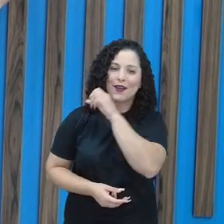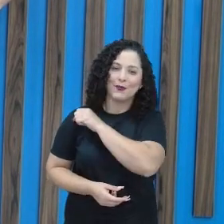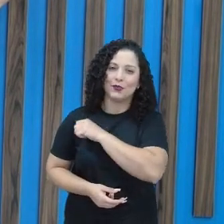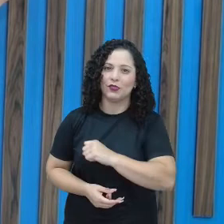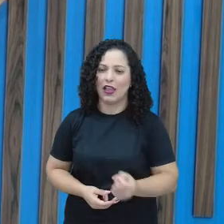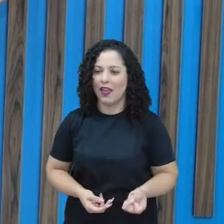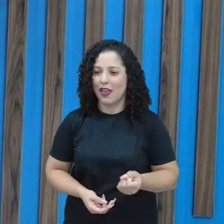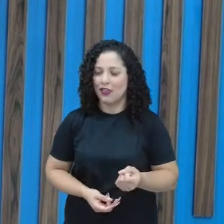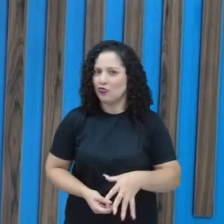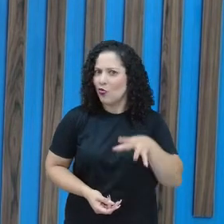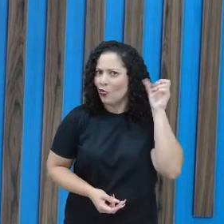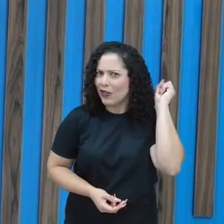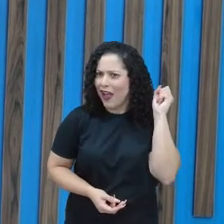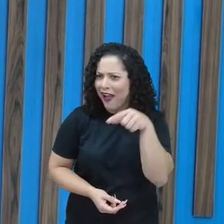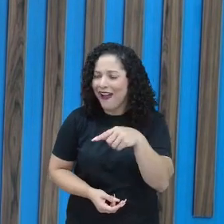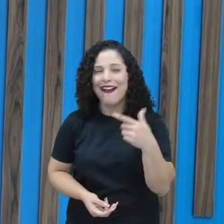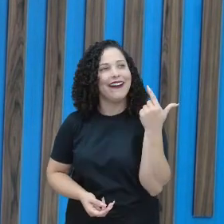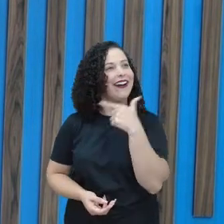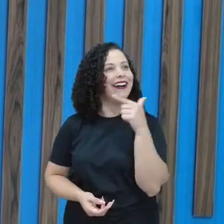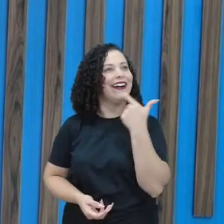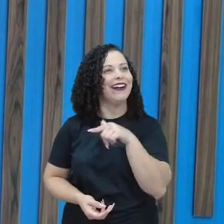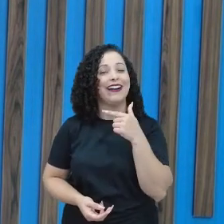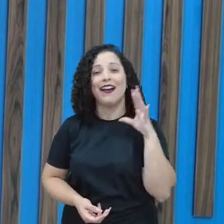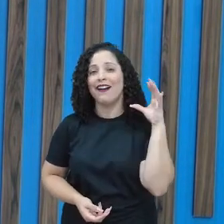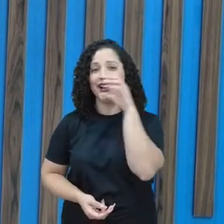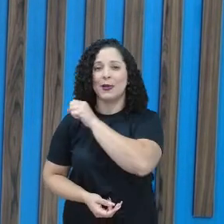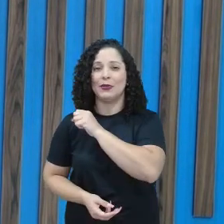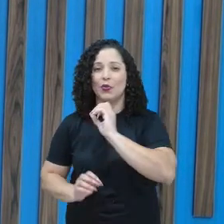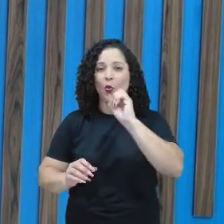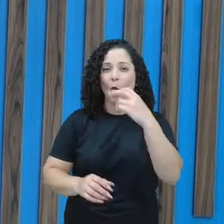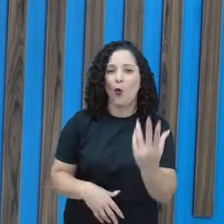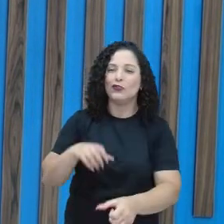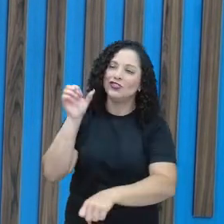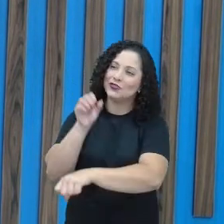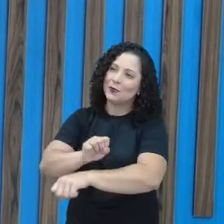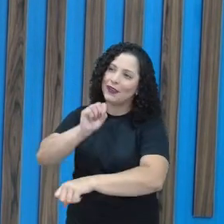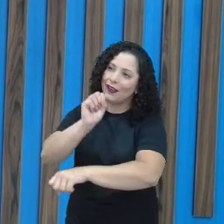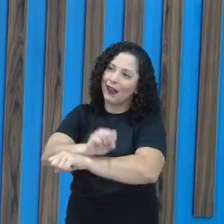acha graça ou não, se você precisar realmente de uma explicação,